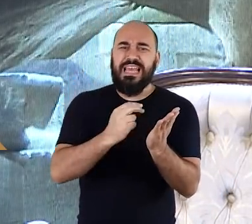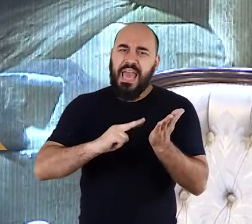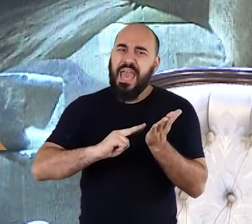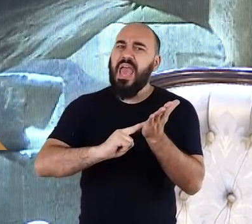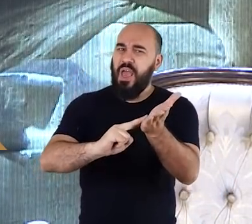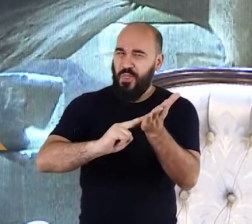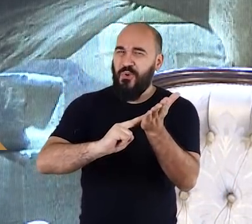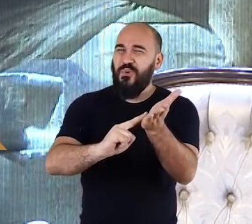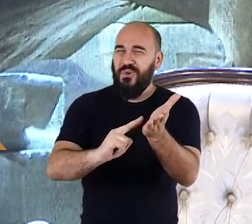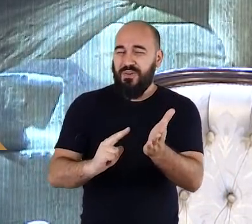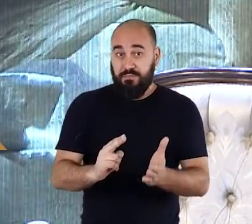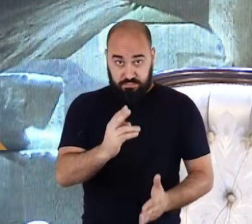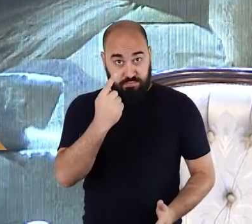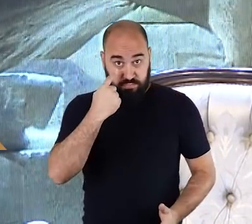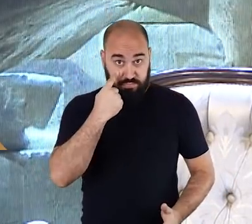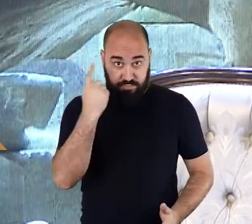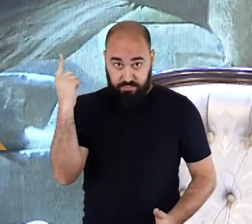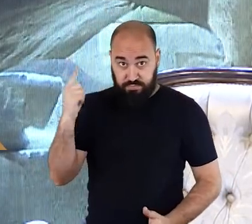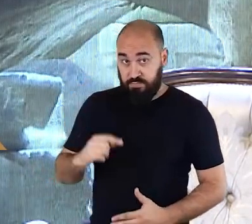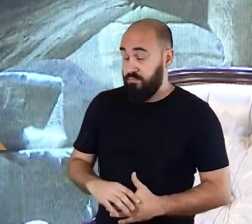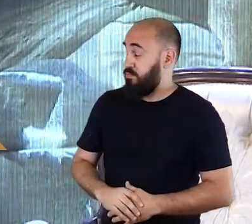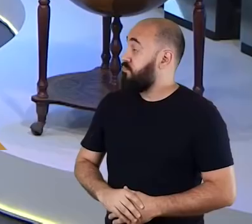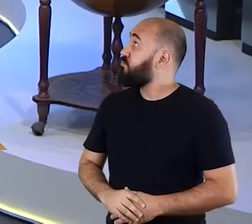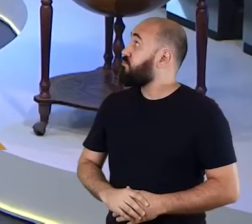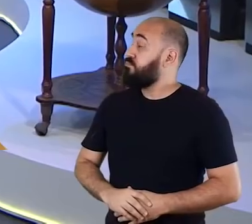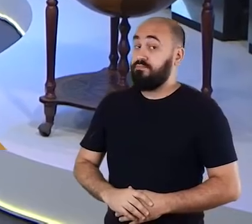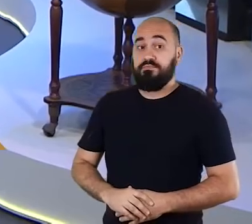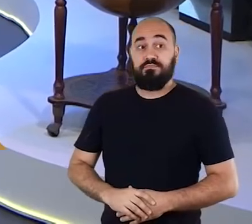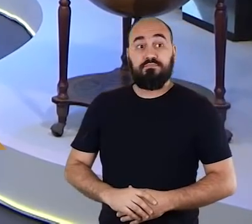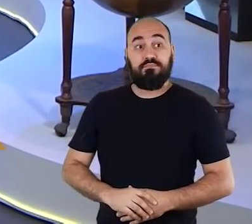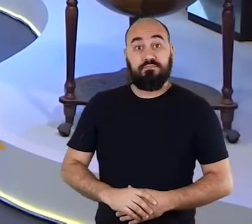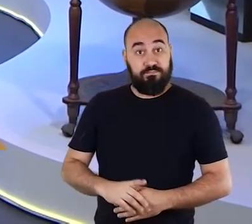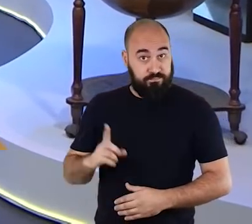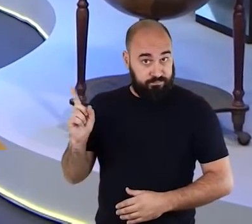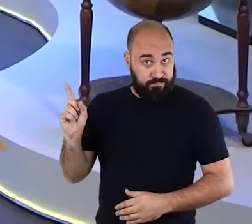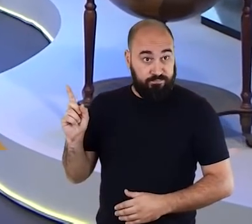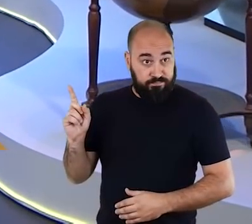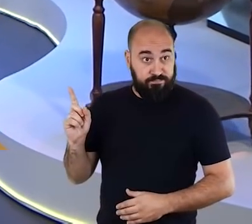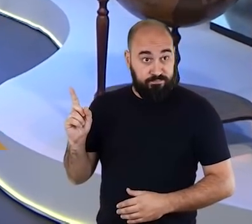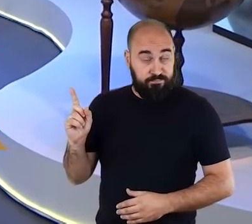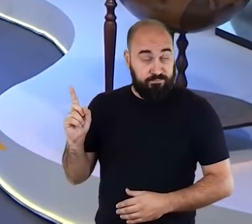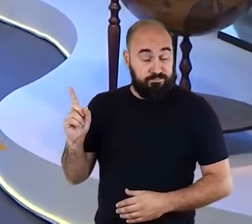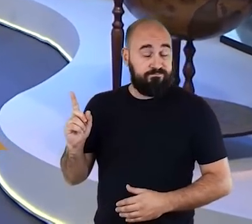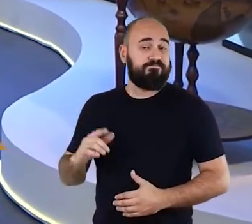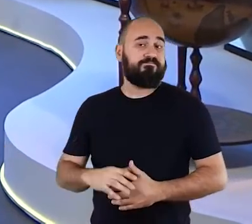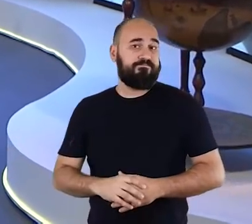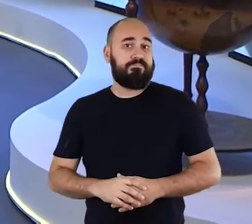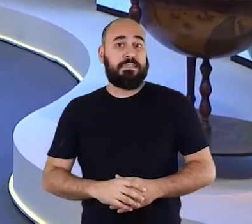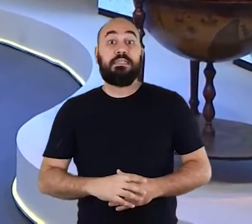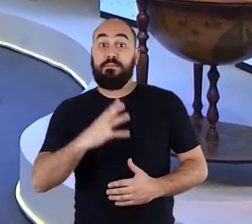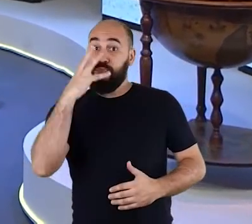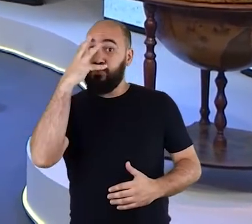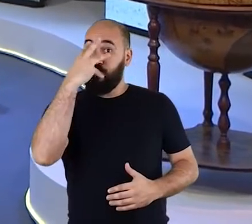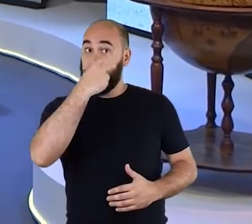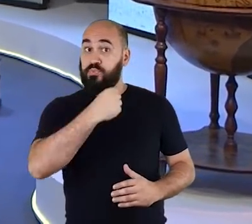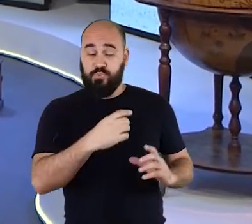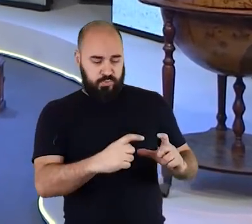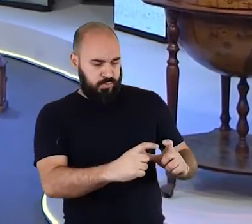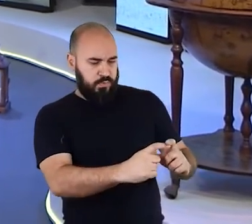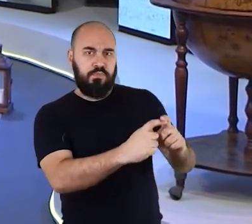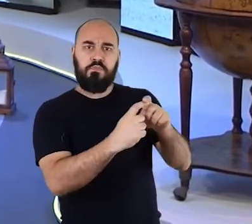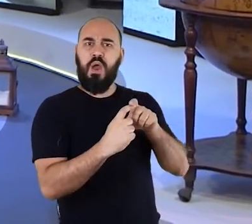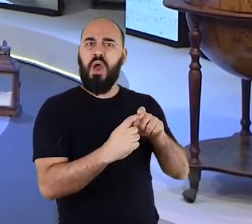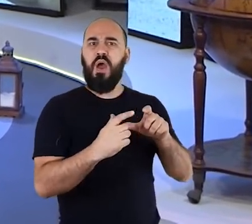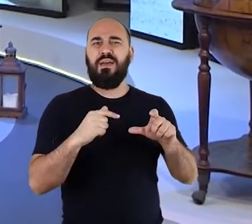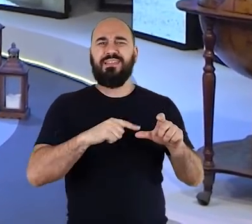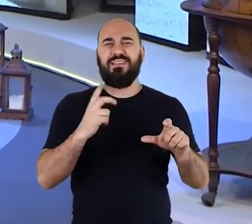Bíblia. Você quer ver esse selo? Então olha aqui no selão. Está aqui, olha. Trata-se desse selo belamente estampado com a